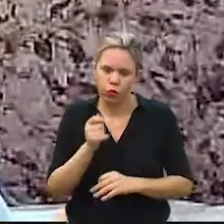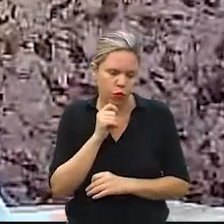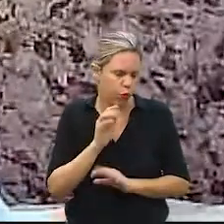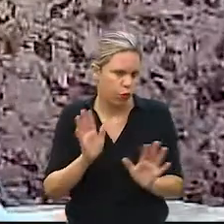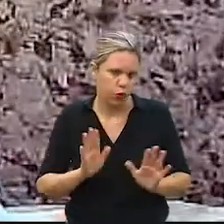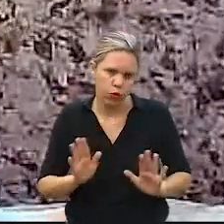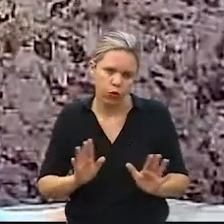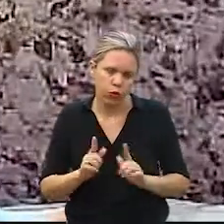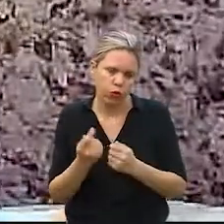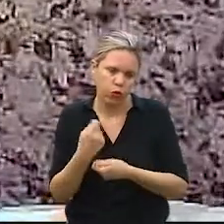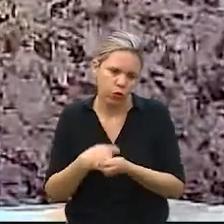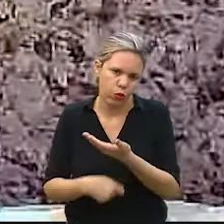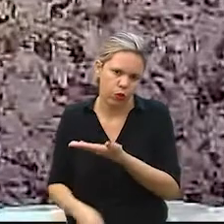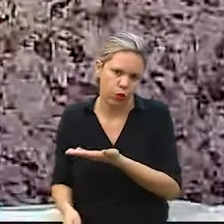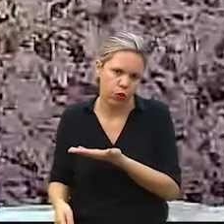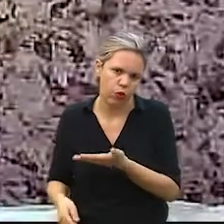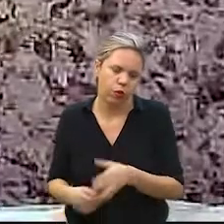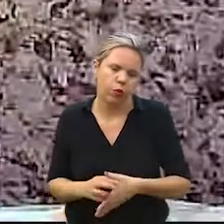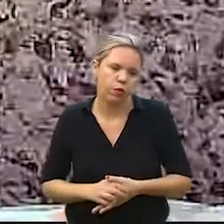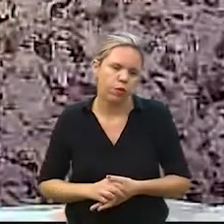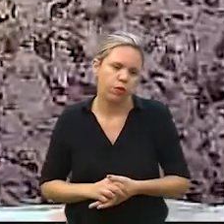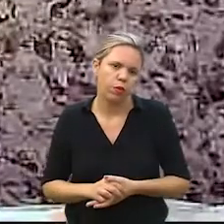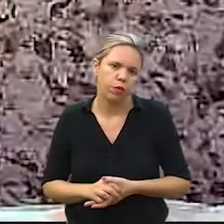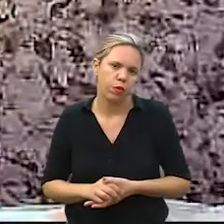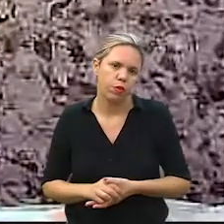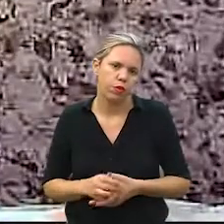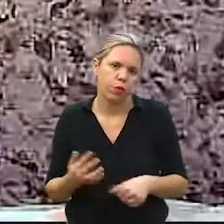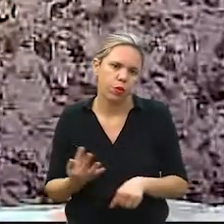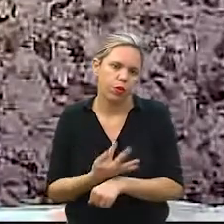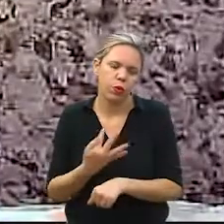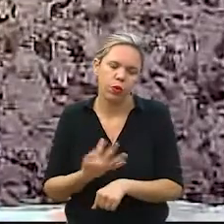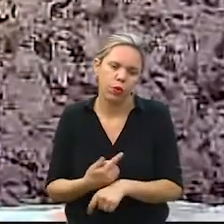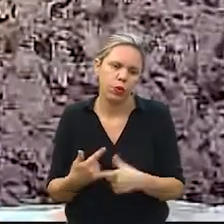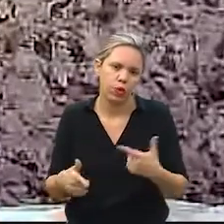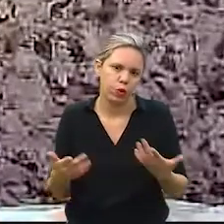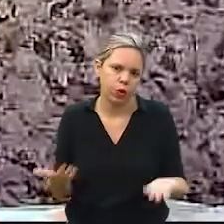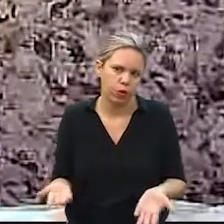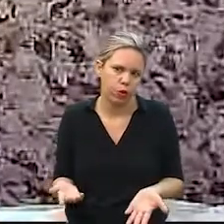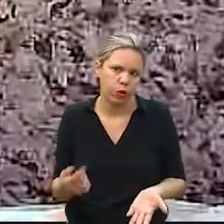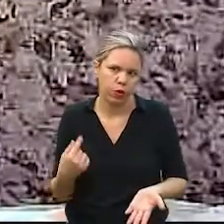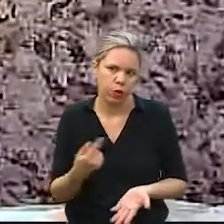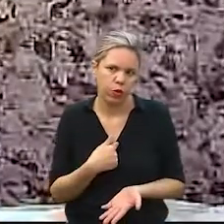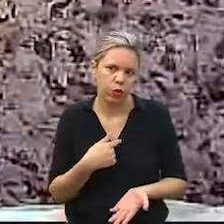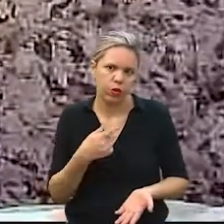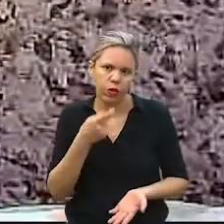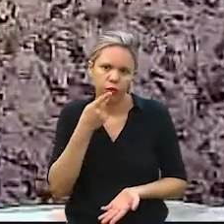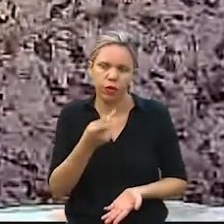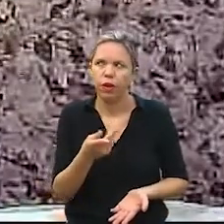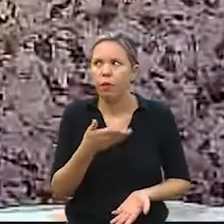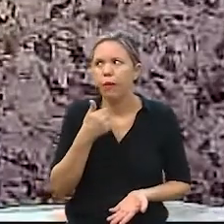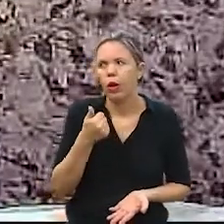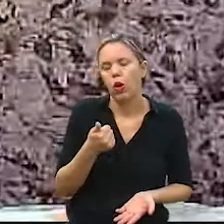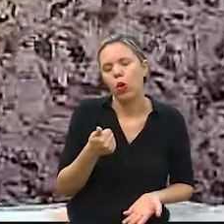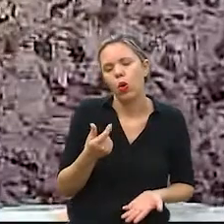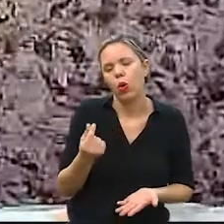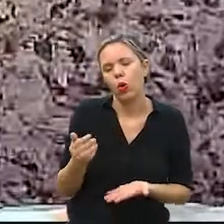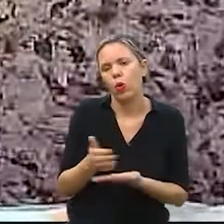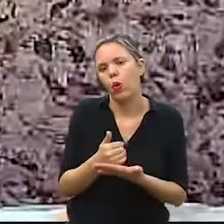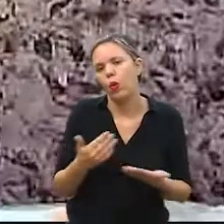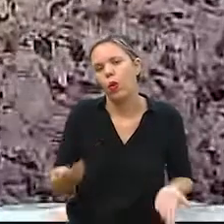por essa gestão, ainda mais com essa crise. Por mais que a gente diga, melhorou a